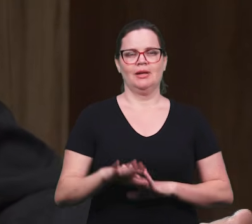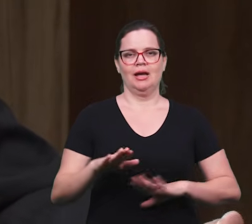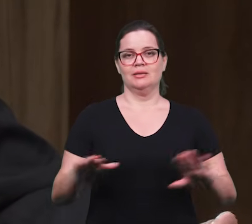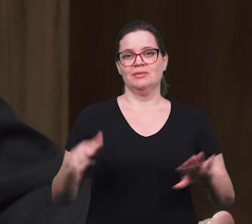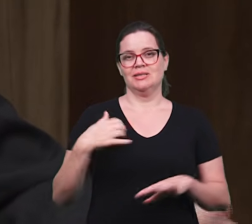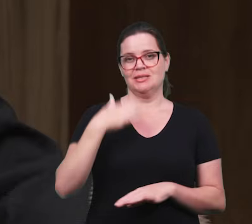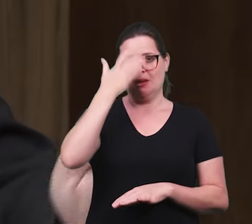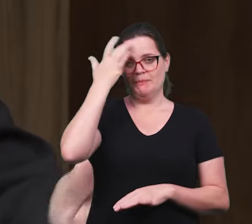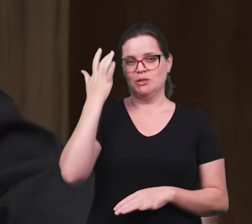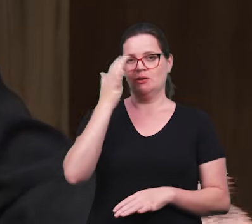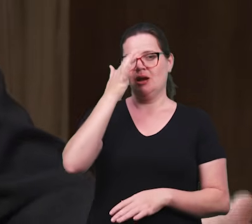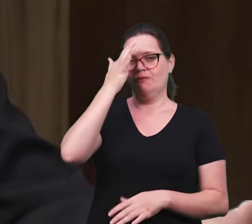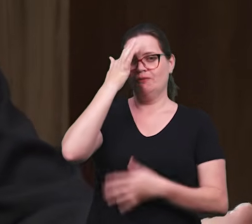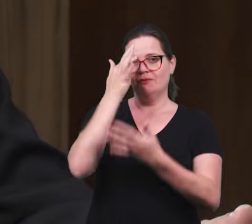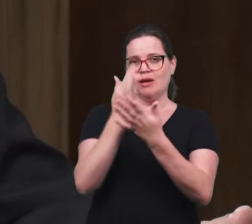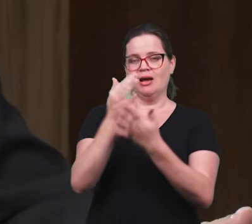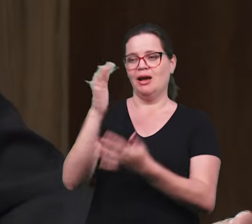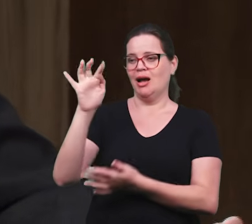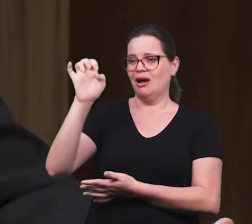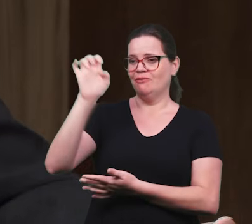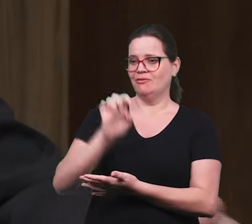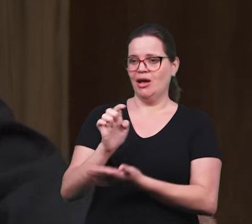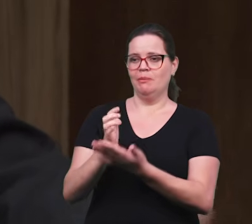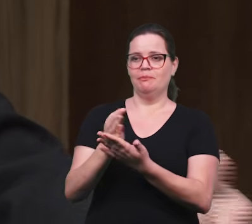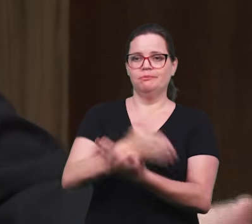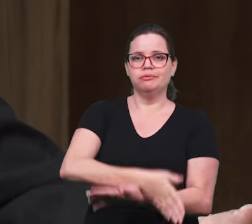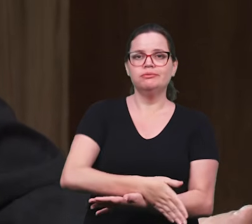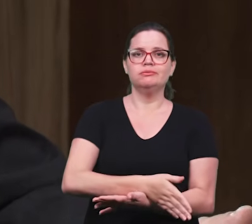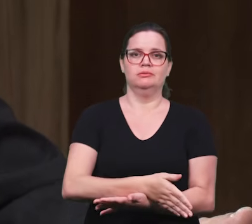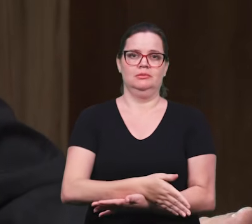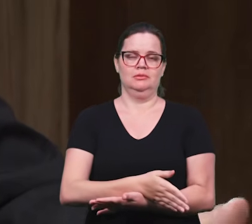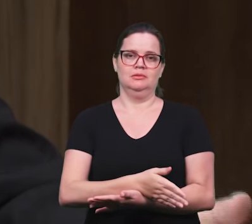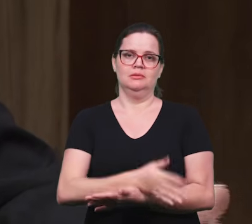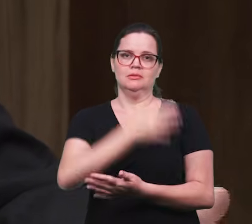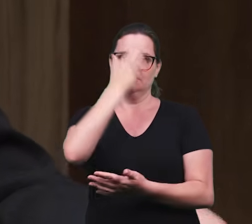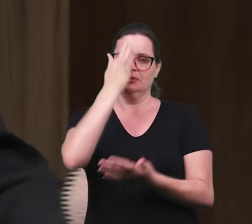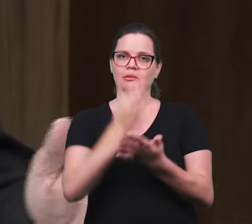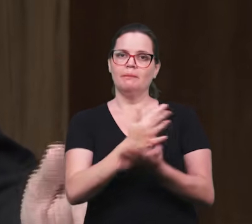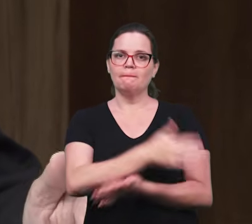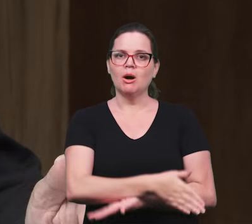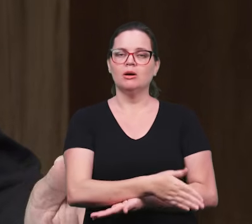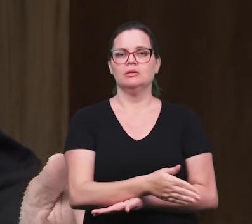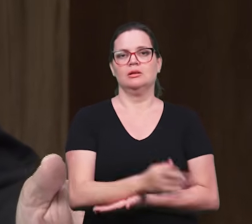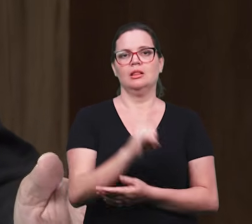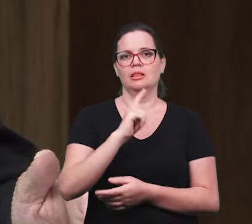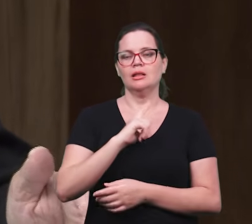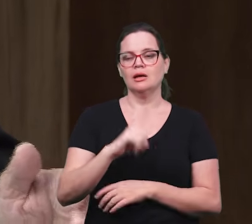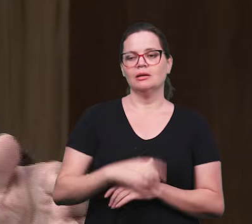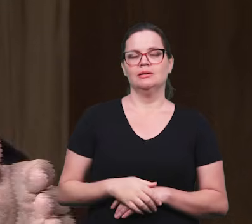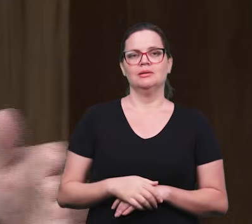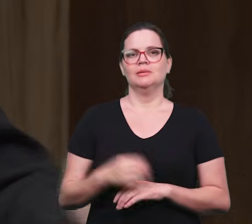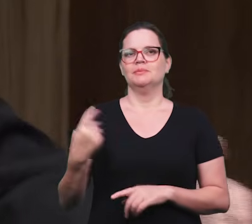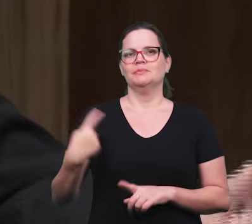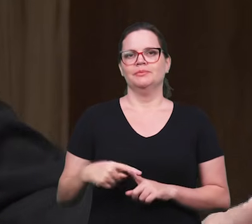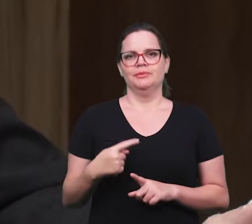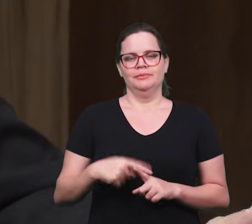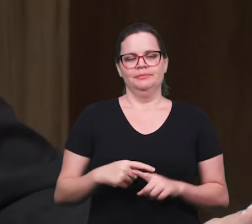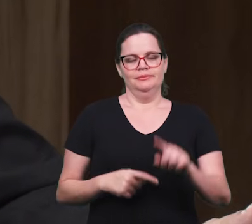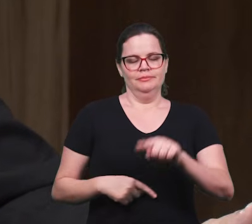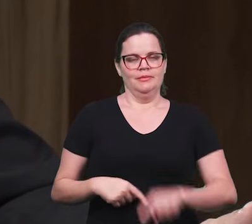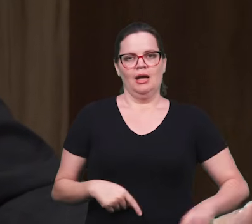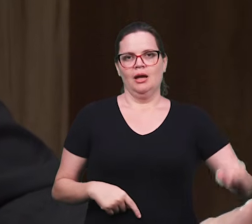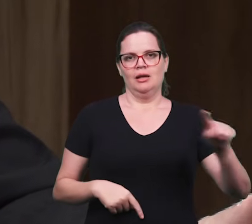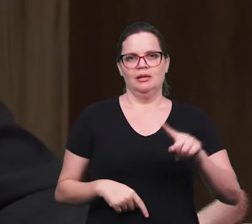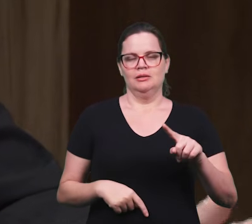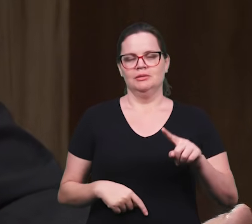da fé, ou seja, está negando a fé verdadeira, a fé genuína, porque não está compreendendo